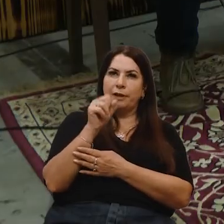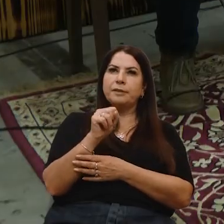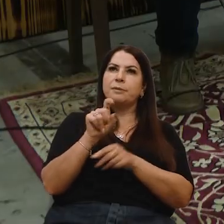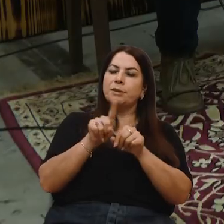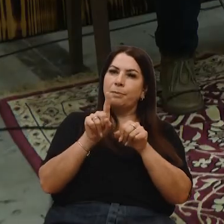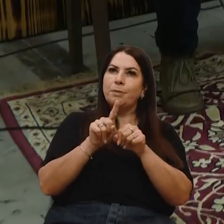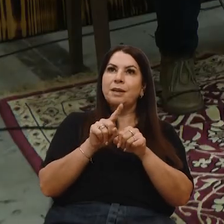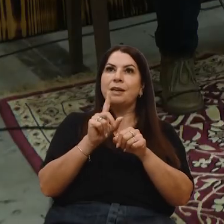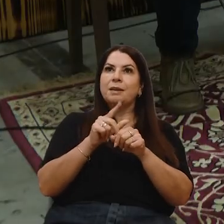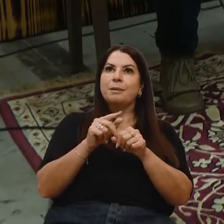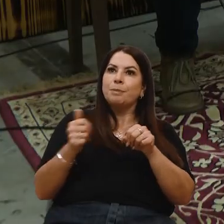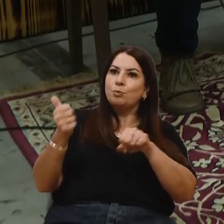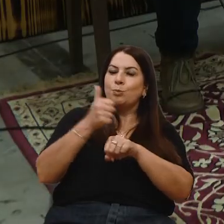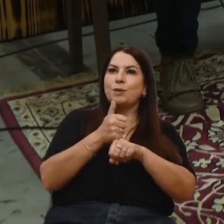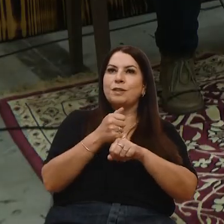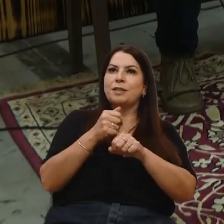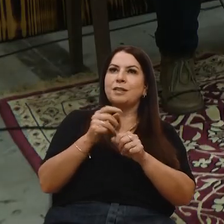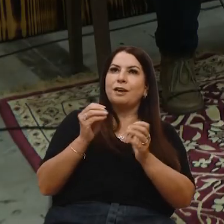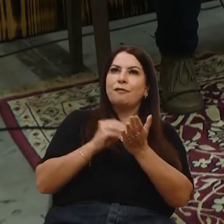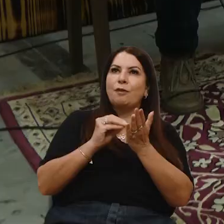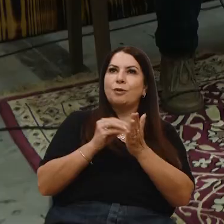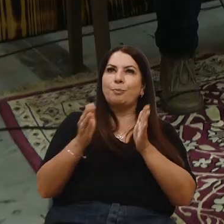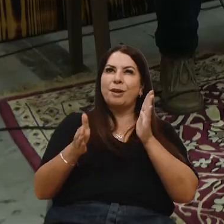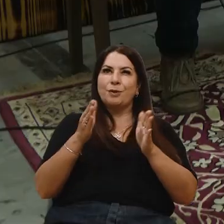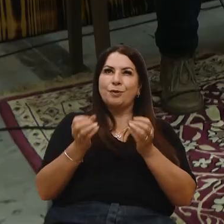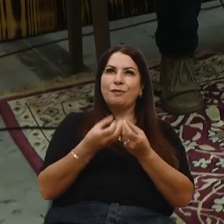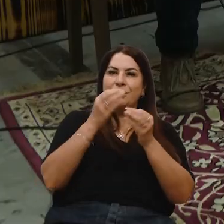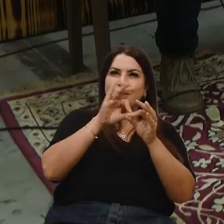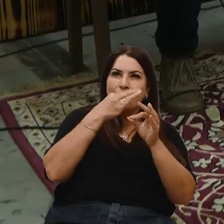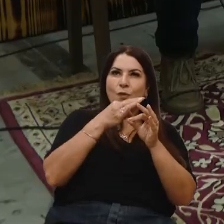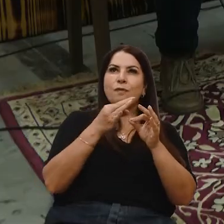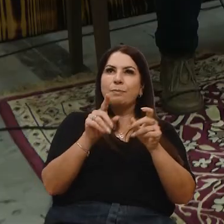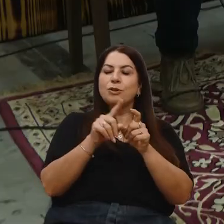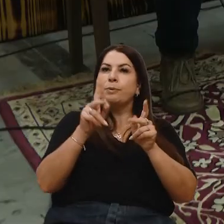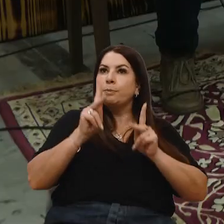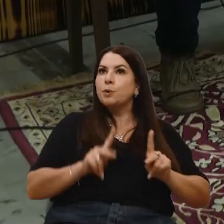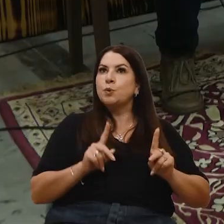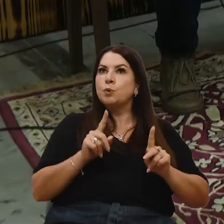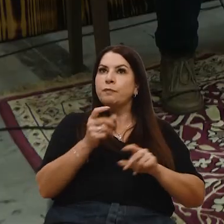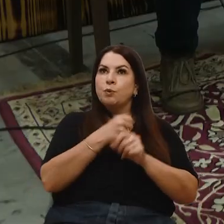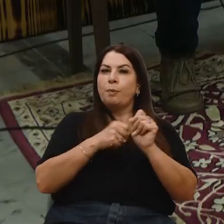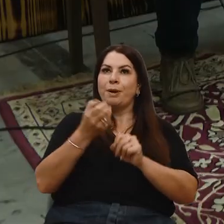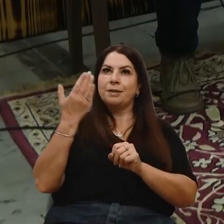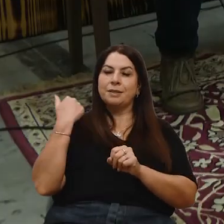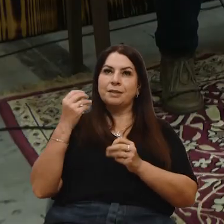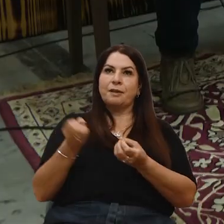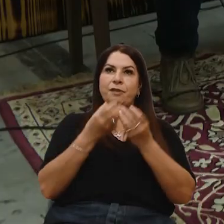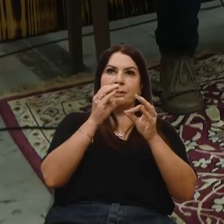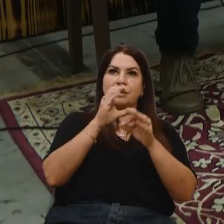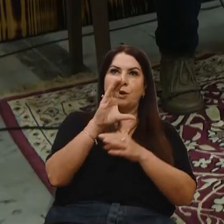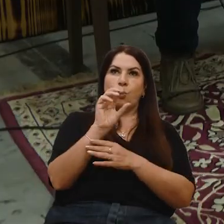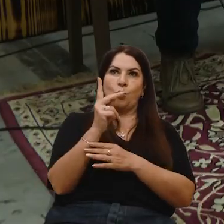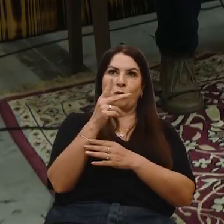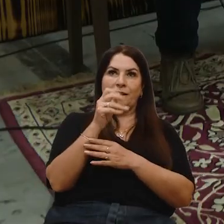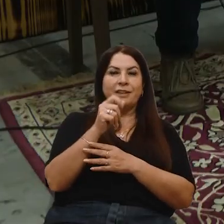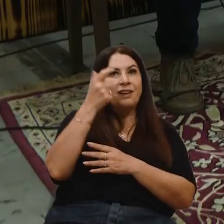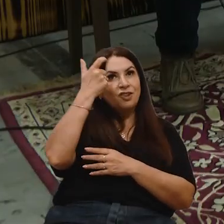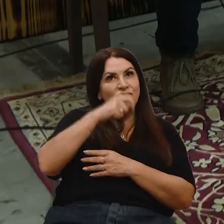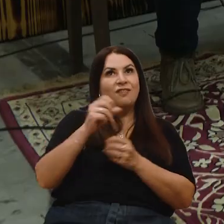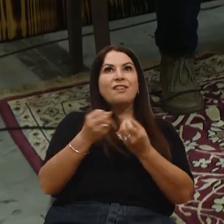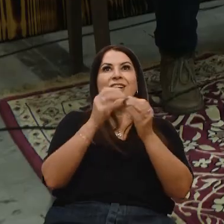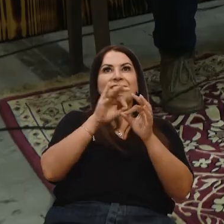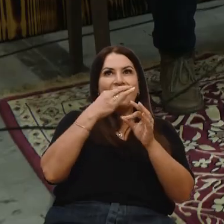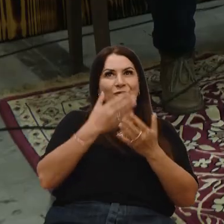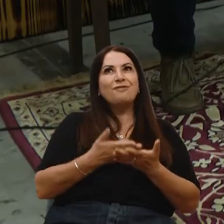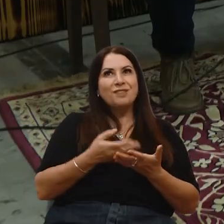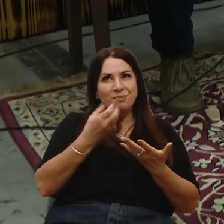também para suprir essa falta de evento naquele período da Festa da Uva, porque tinha gente que vinha o ano passado na Festa das Colheitas e achava que estava na Festa da Uva.